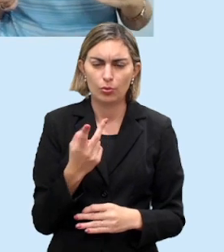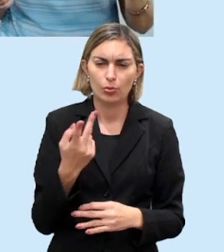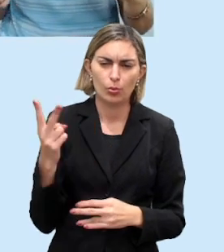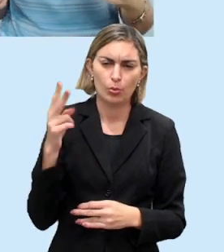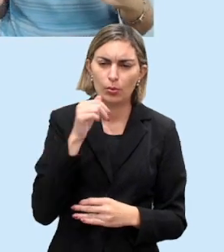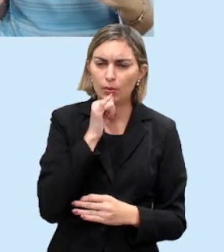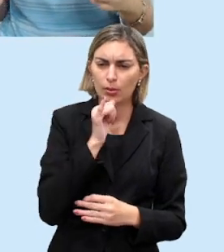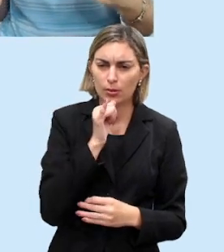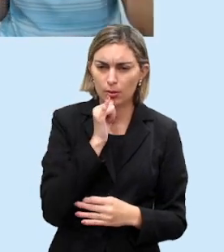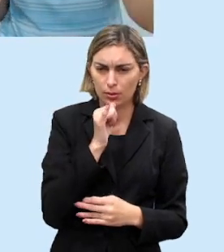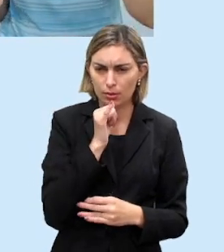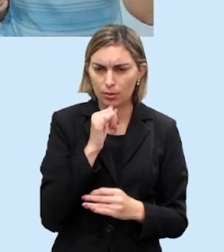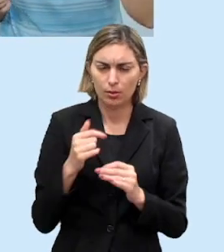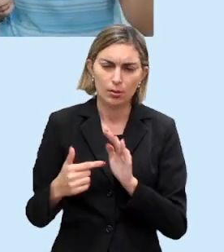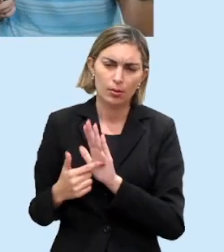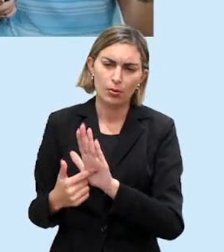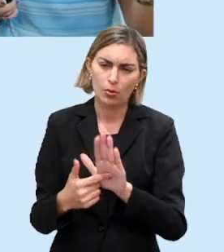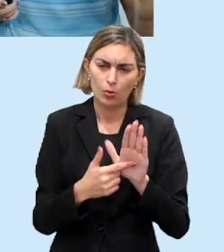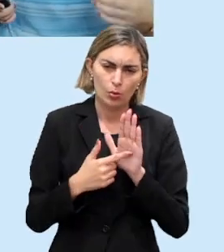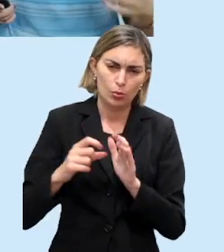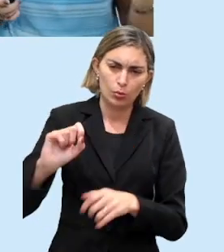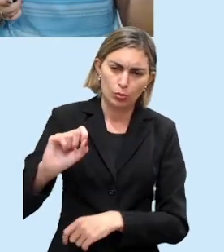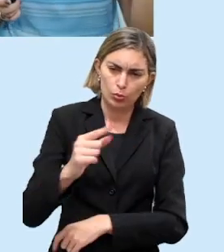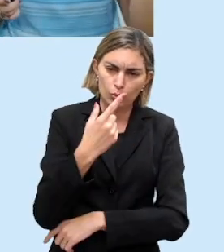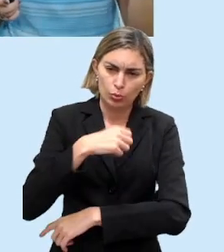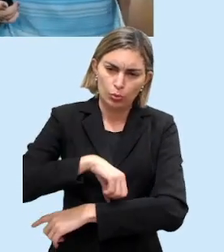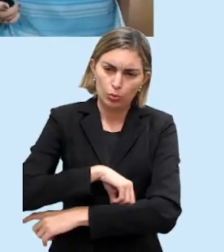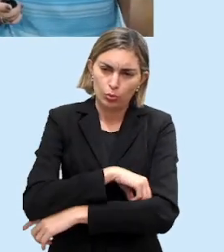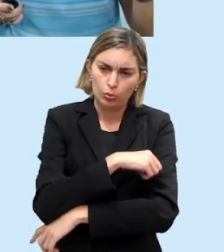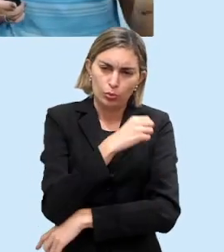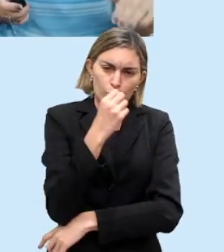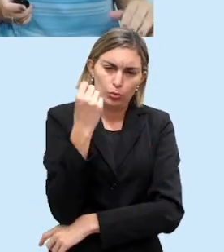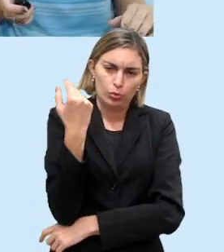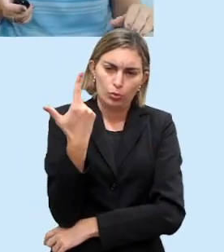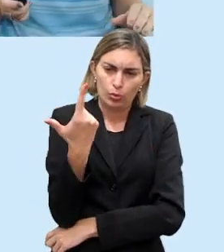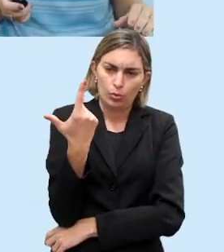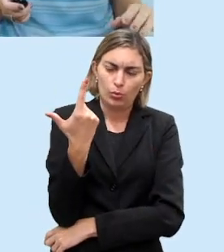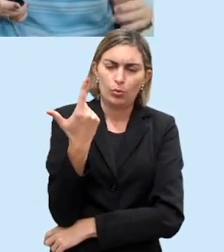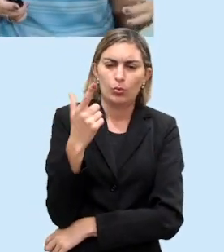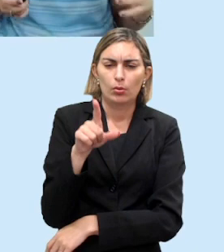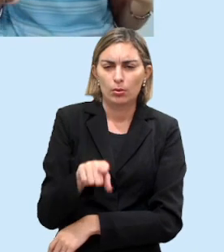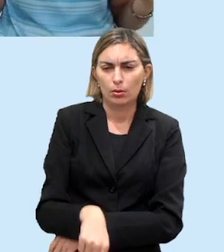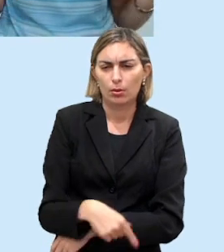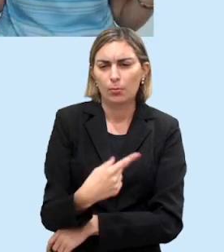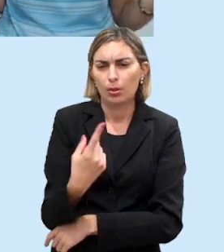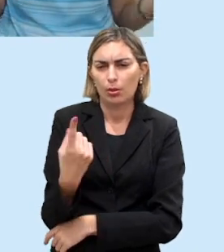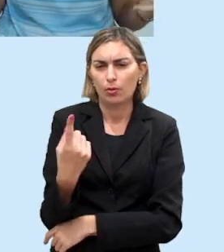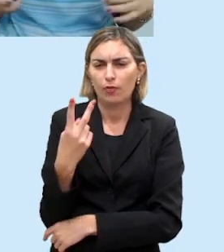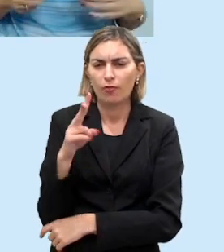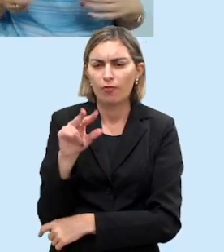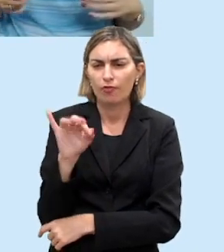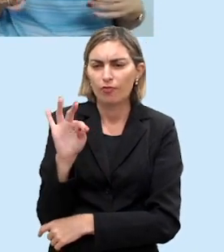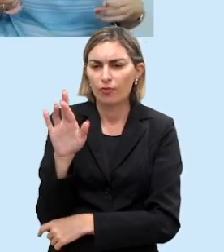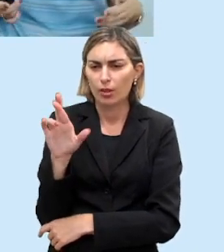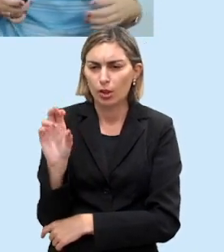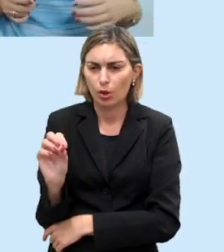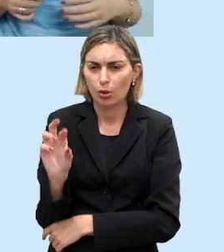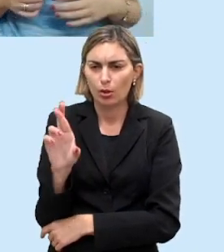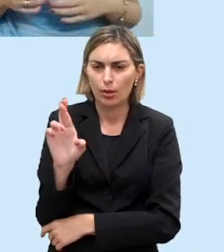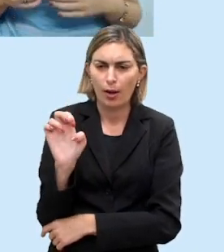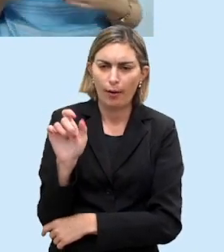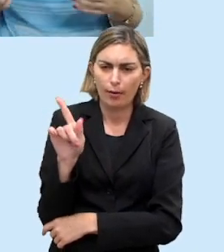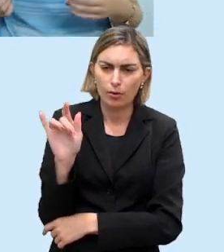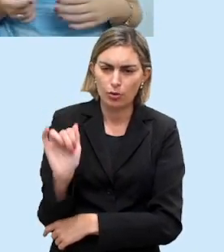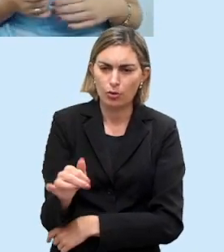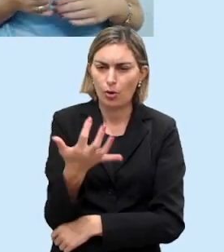ele está mostrando aqui o sol, não é? No primeiro cartaz, e a Vitória Régia. A Vitória Régia é uma planta que é tão comum, não